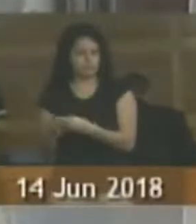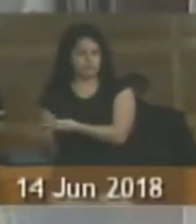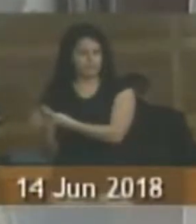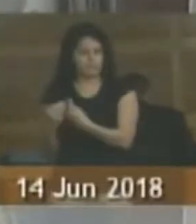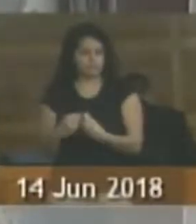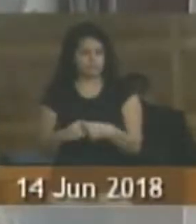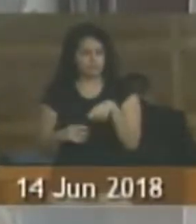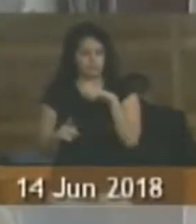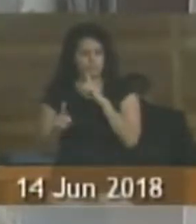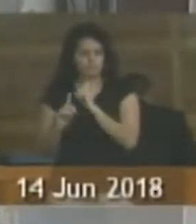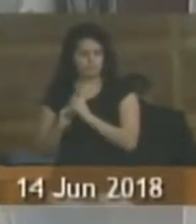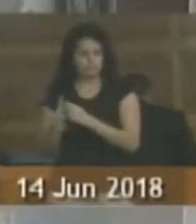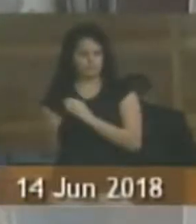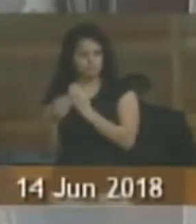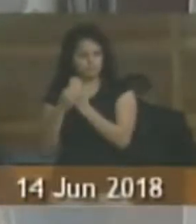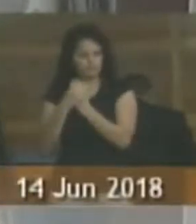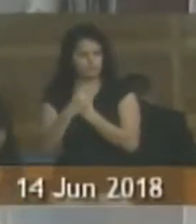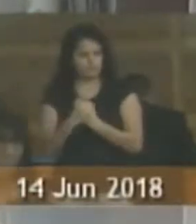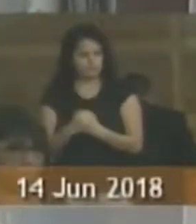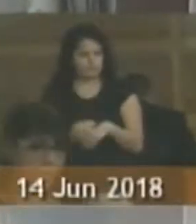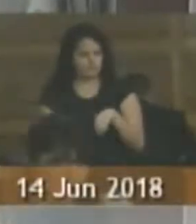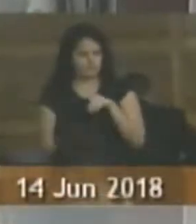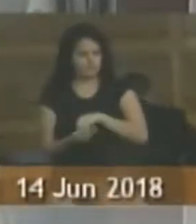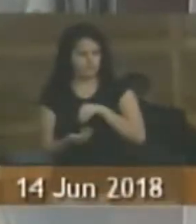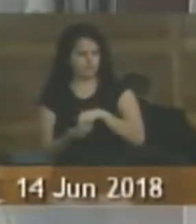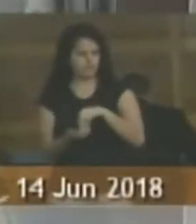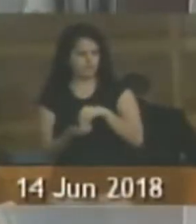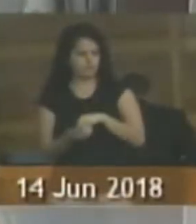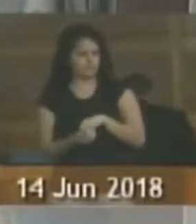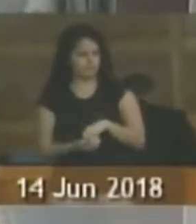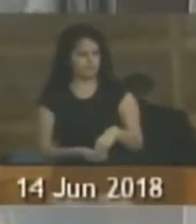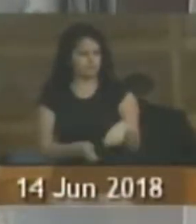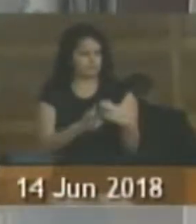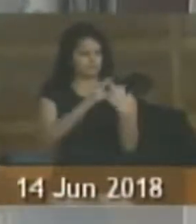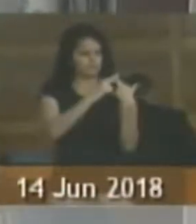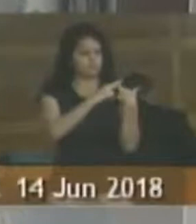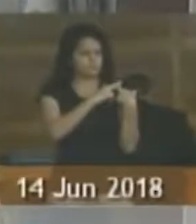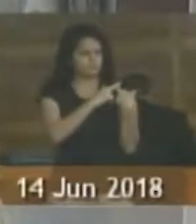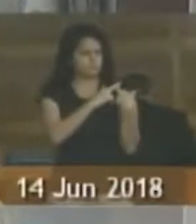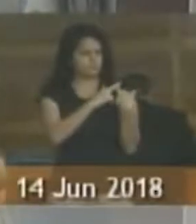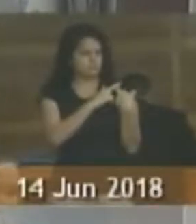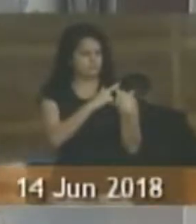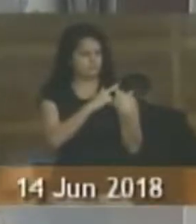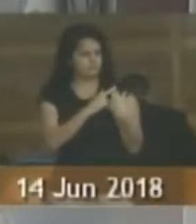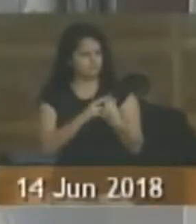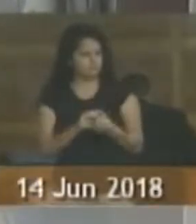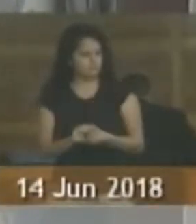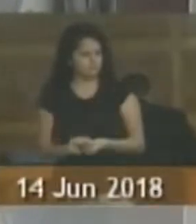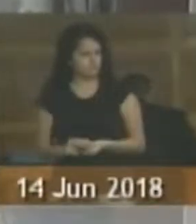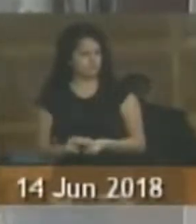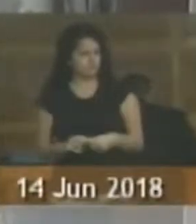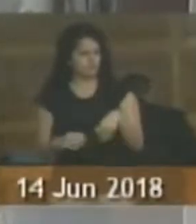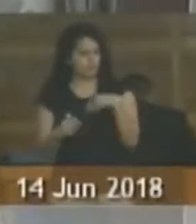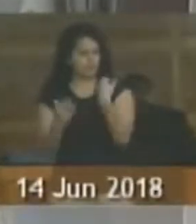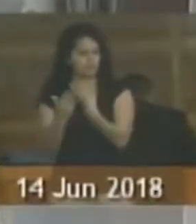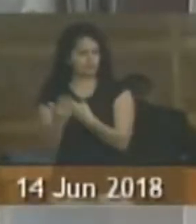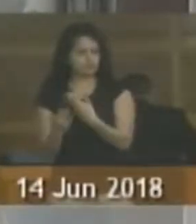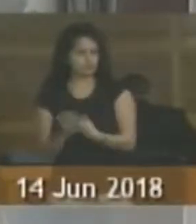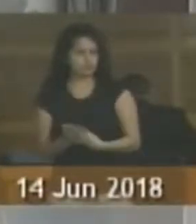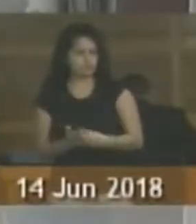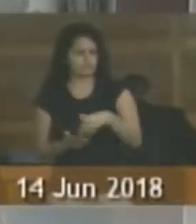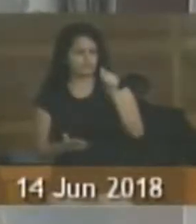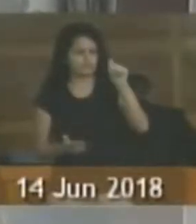para denunciar o descompromisso e descaso das autoridades públicas municipais com a Escola